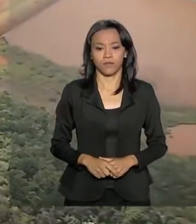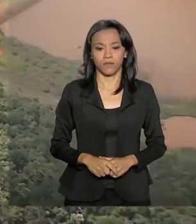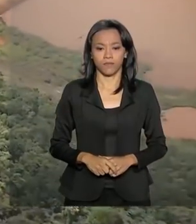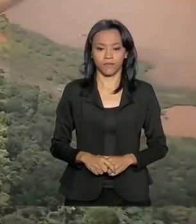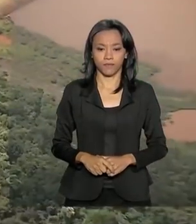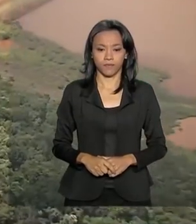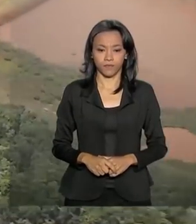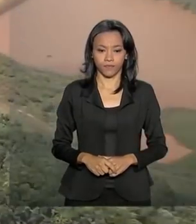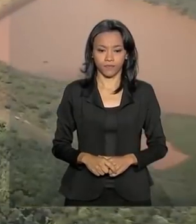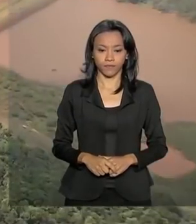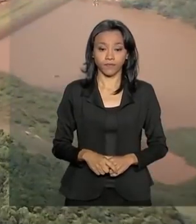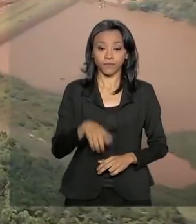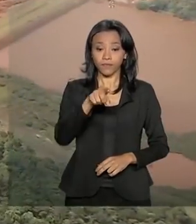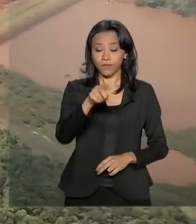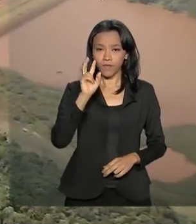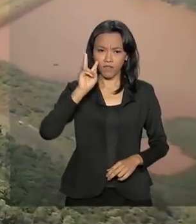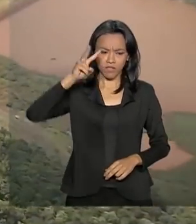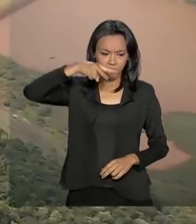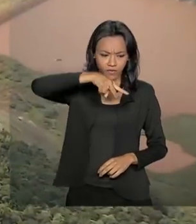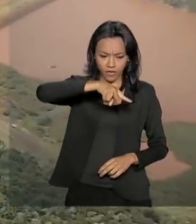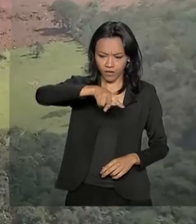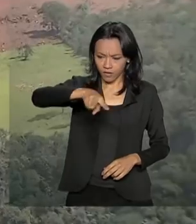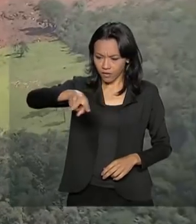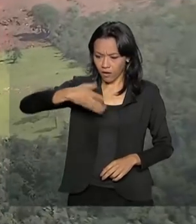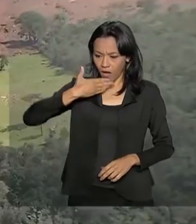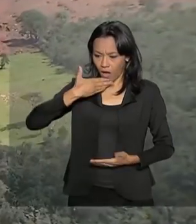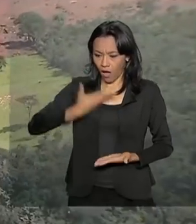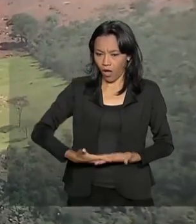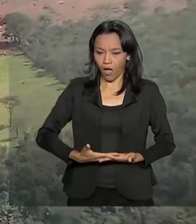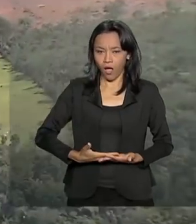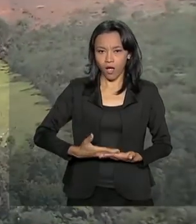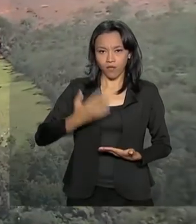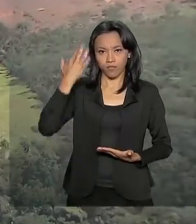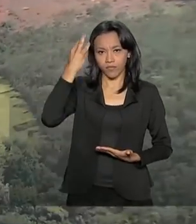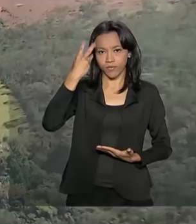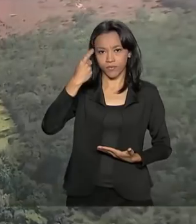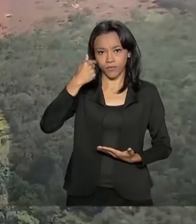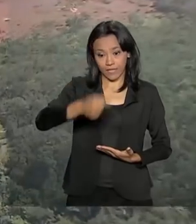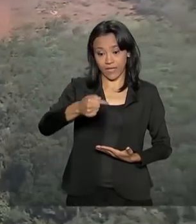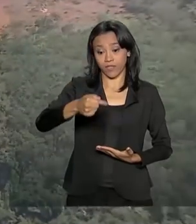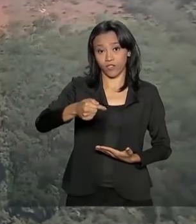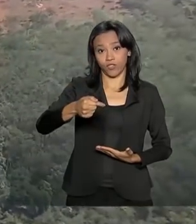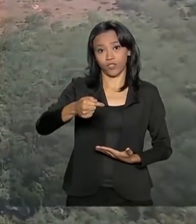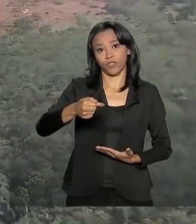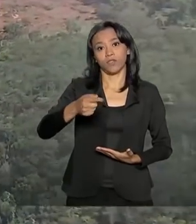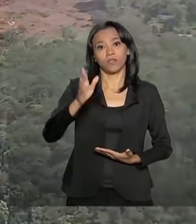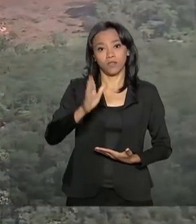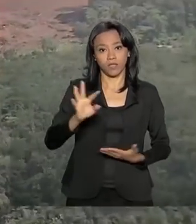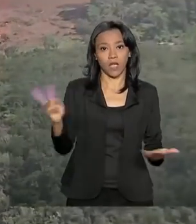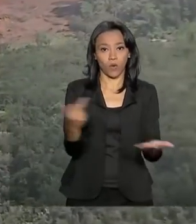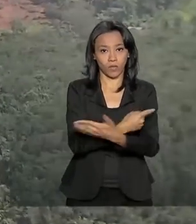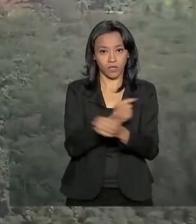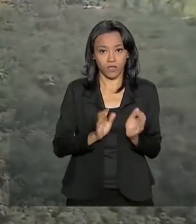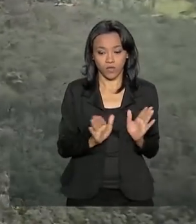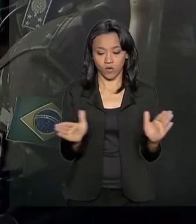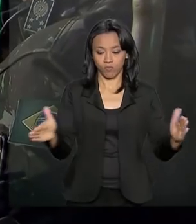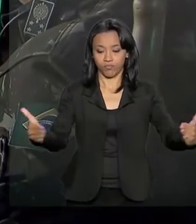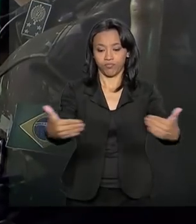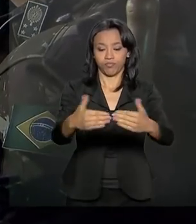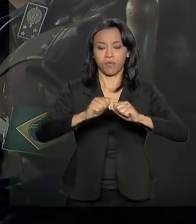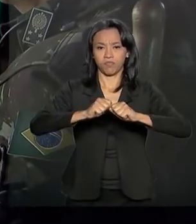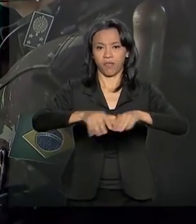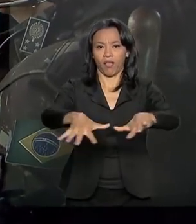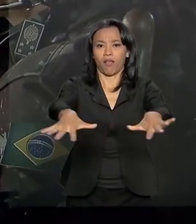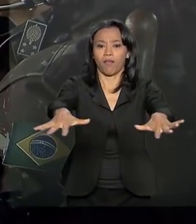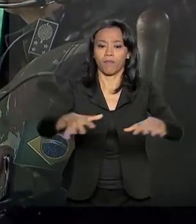região uma visão que impressiona no sétimo dia de buscas por desaparecidos no rompimento da barragem do feijão em Brumadinho